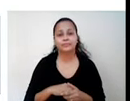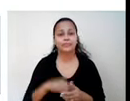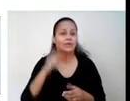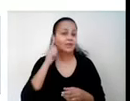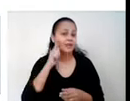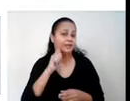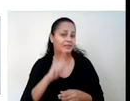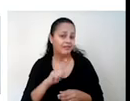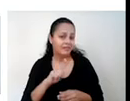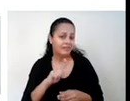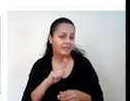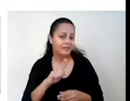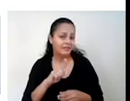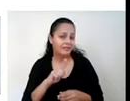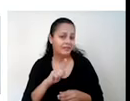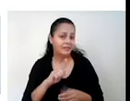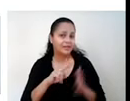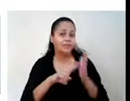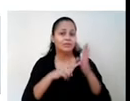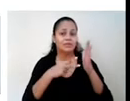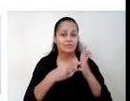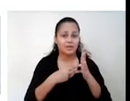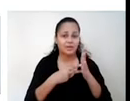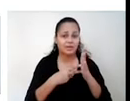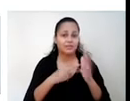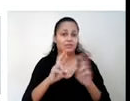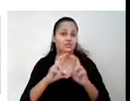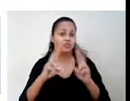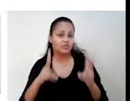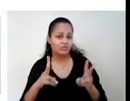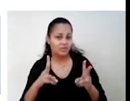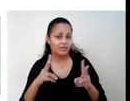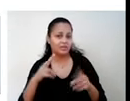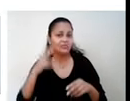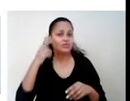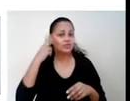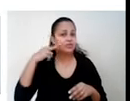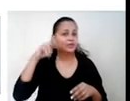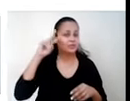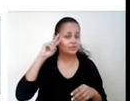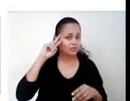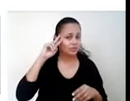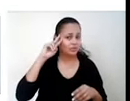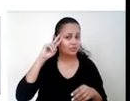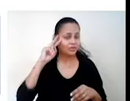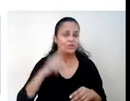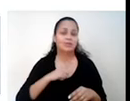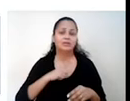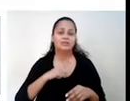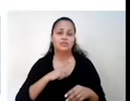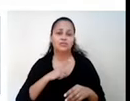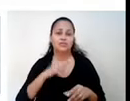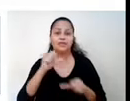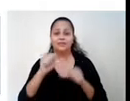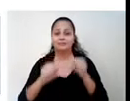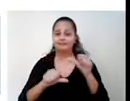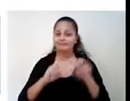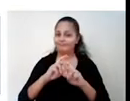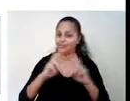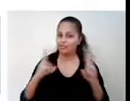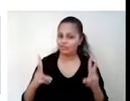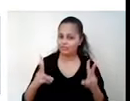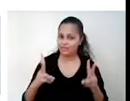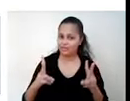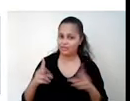ele ganha significados diferentes de acordo com o período da história. Ok? Havia diferença, então, entre os